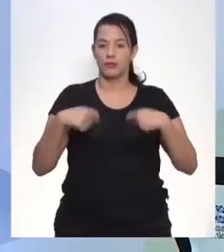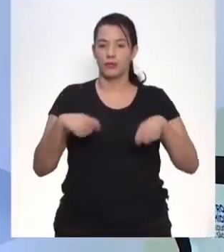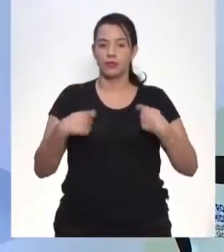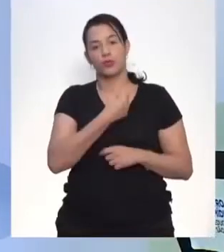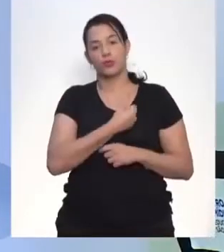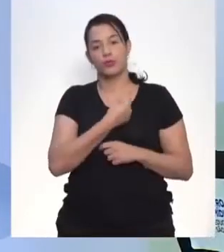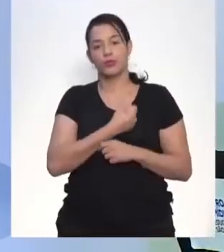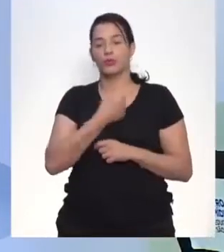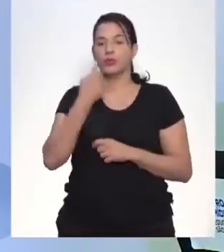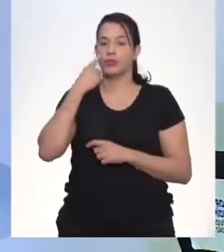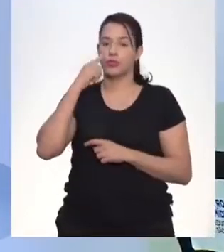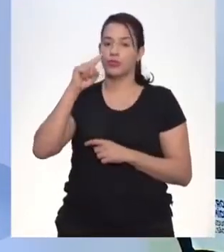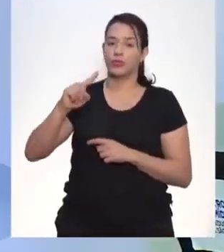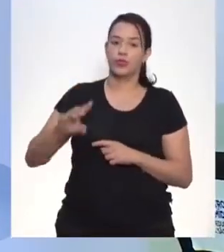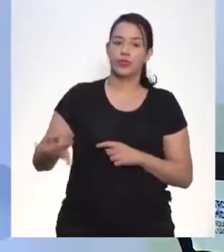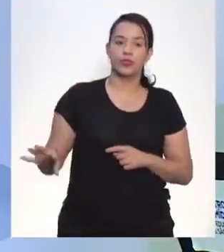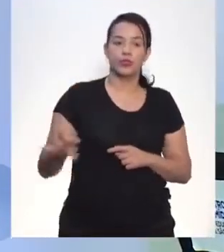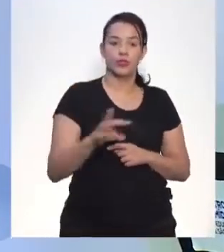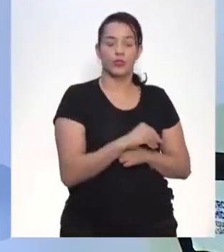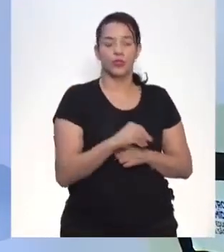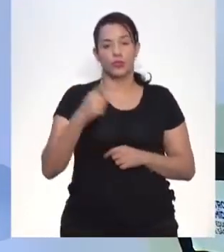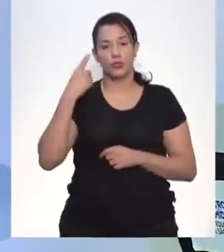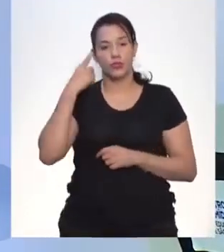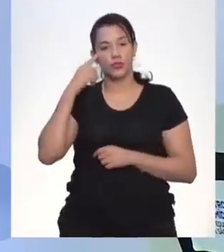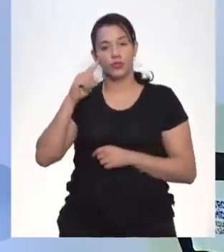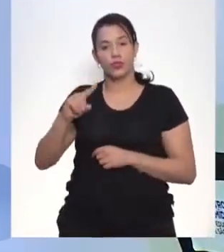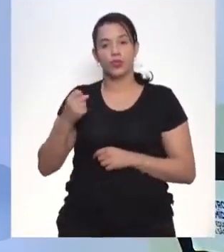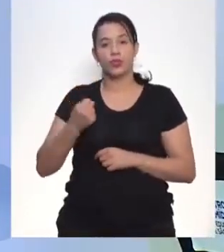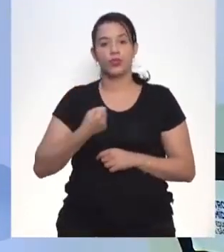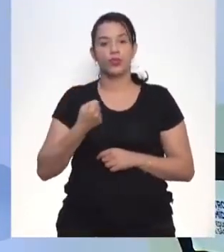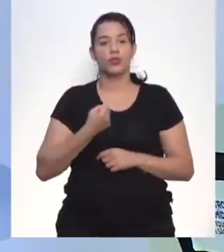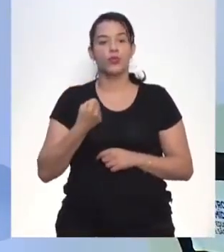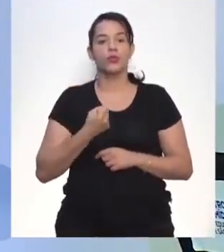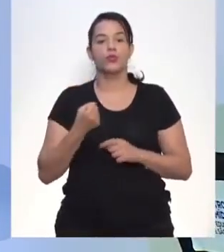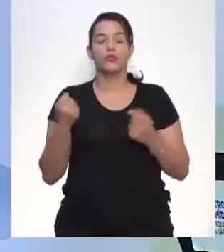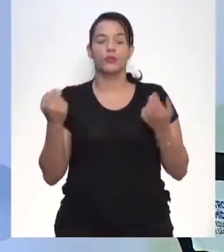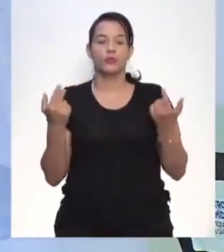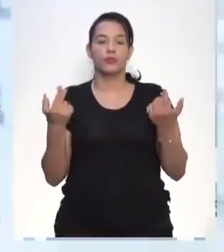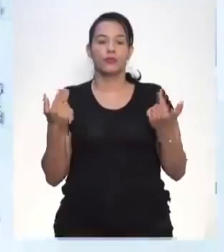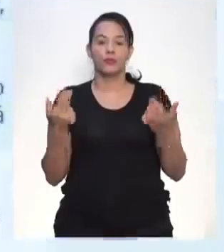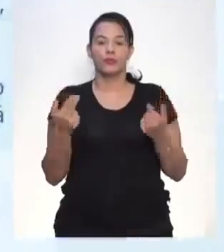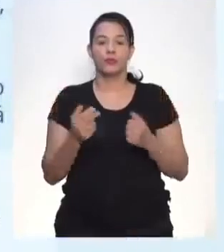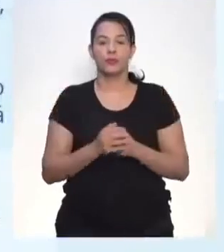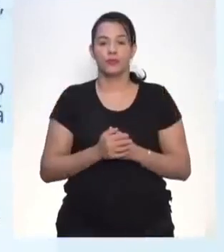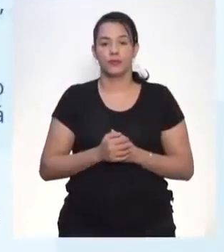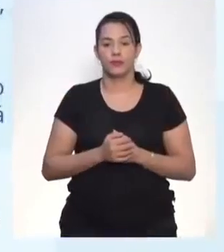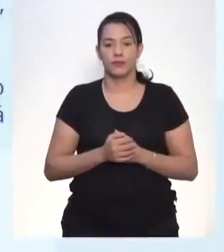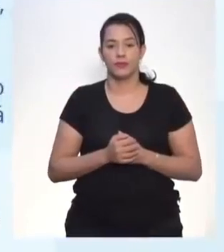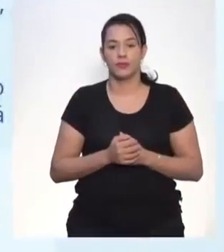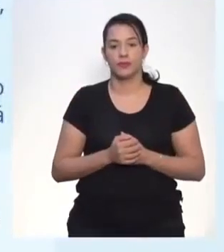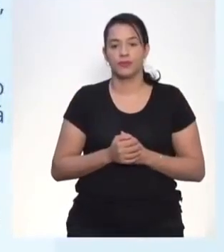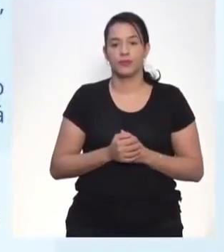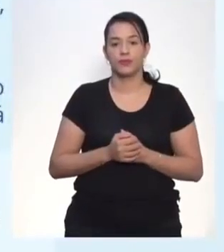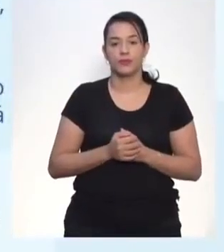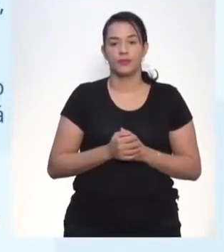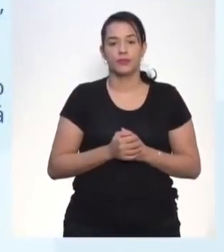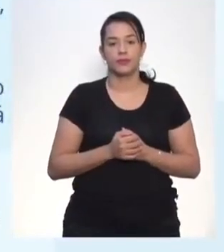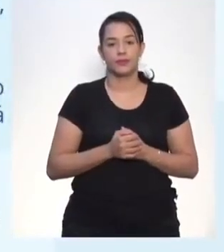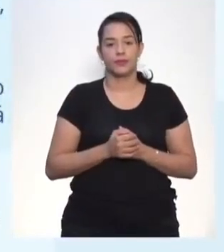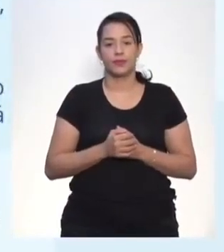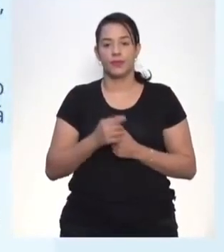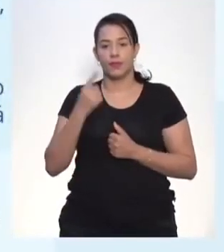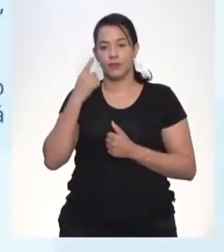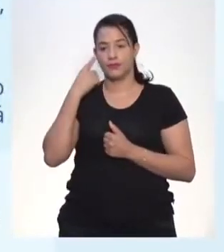de dias. Todos os números de dias, que número de dias vai ser igual? Pode pôr na telinha para ele, diretor, que vai